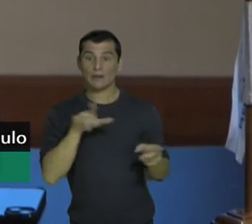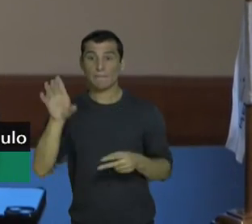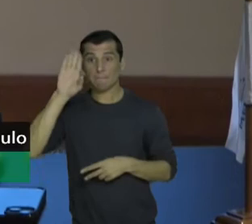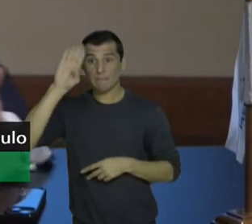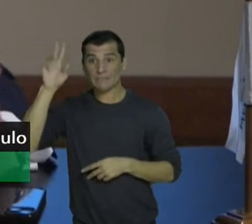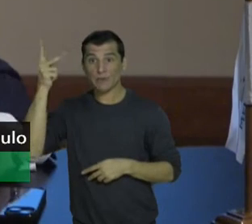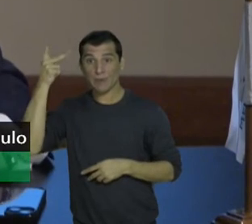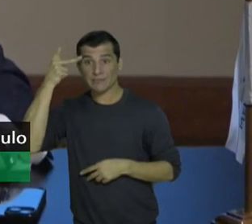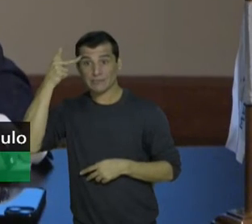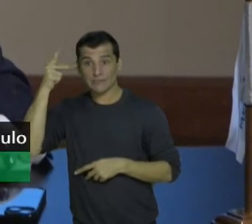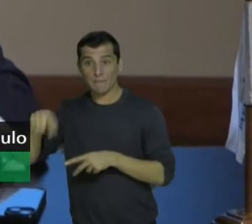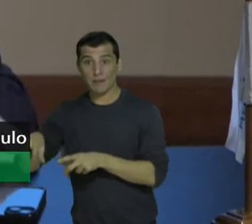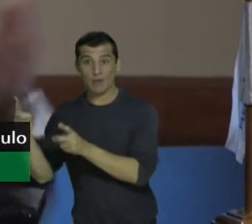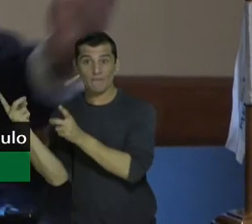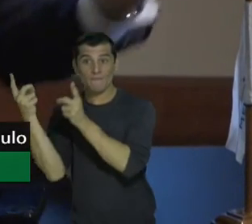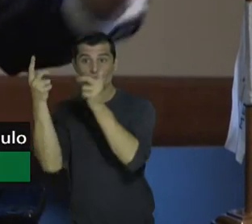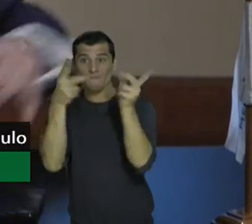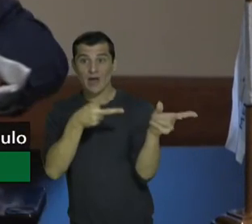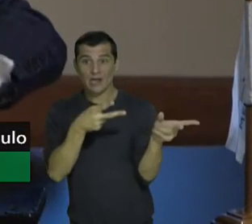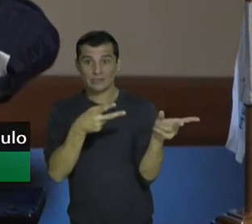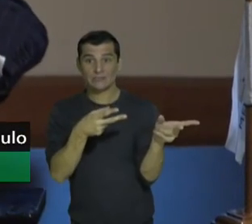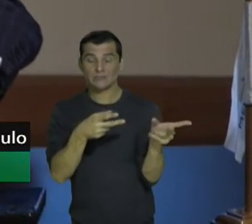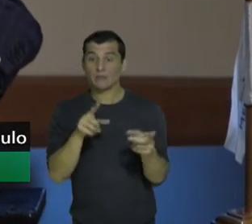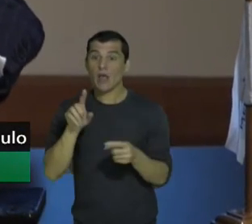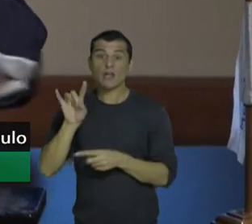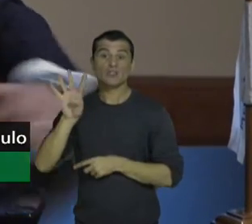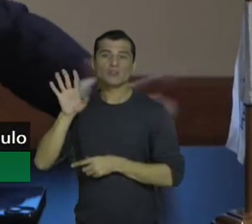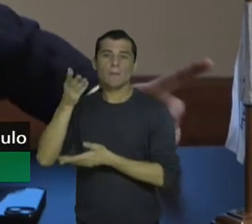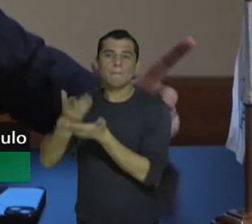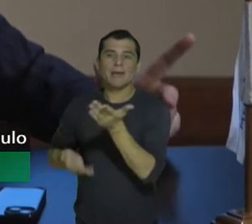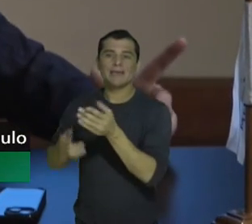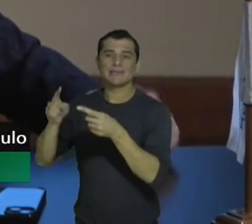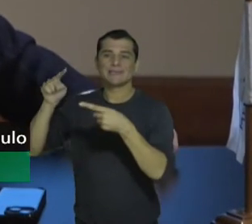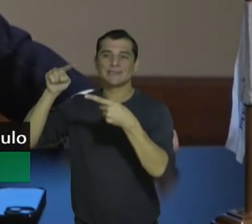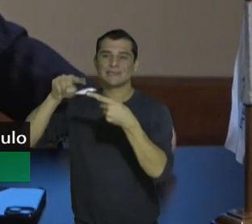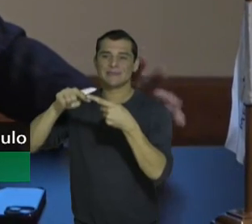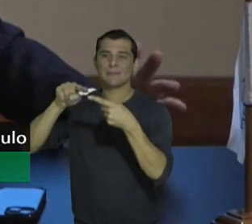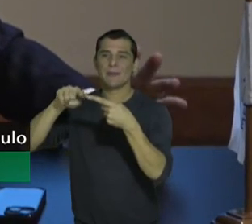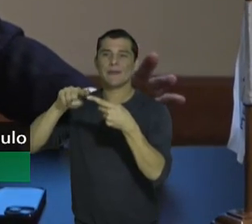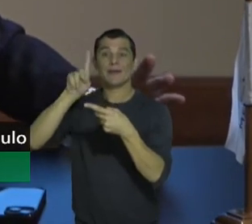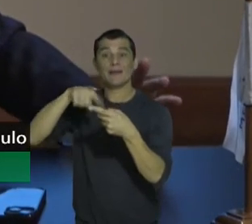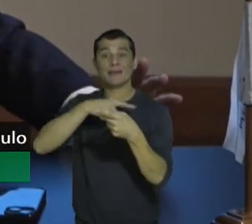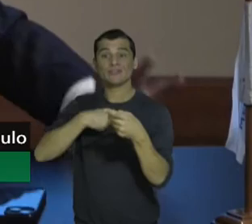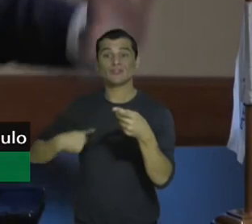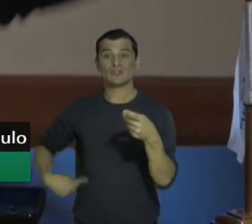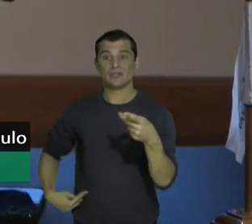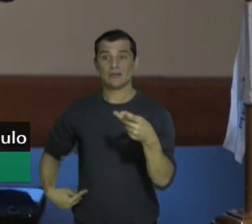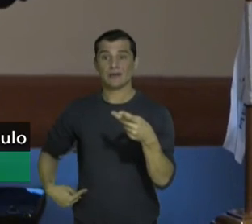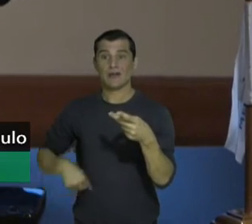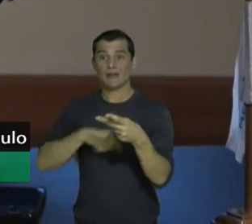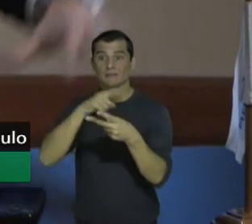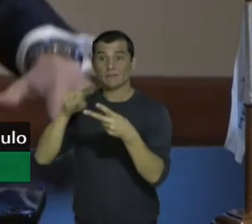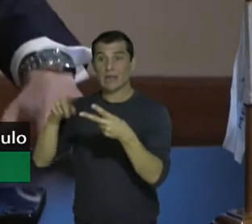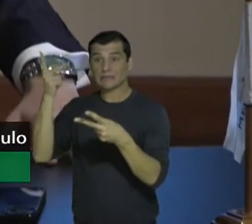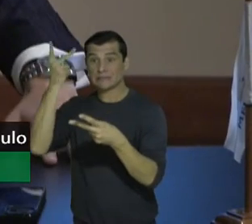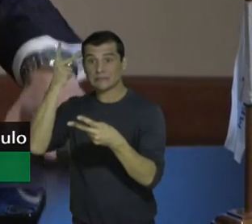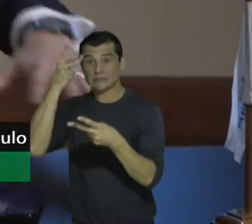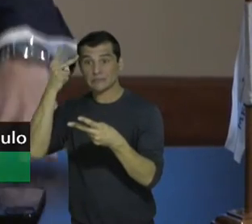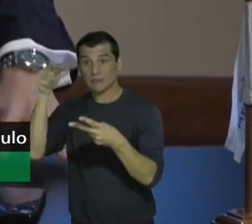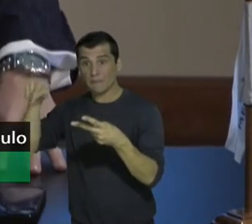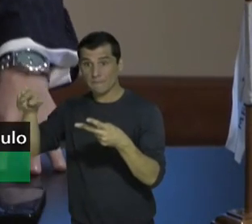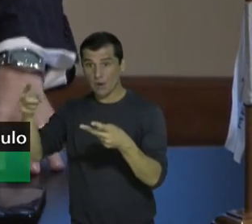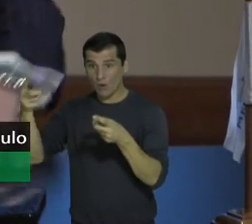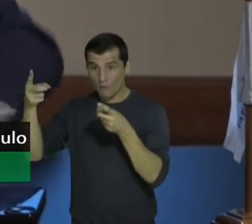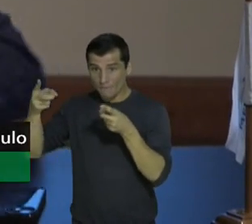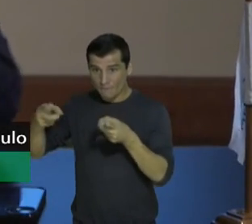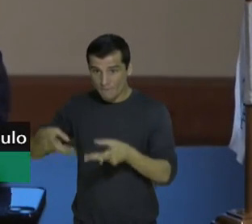é o segundo só perde pra China e o carro que sai de São Paulo custa em média 45% mais caro aqui no Brasil